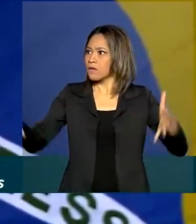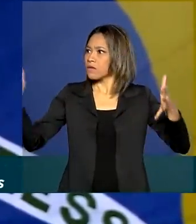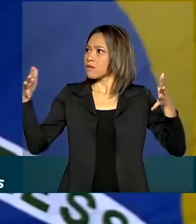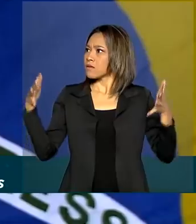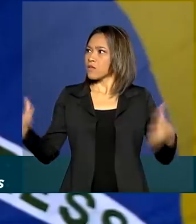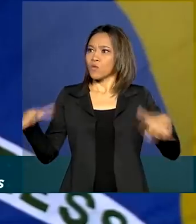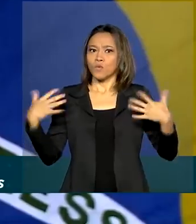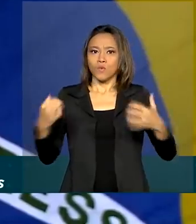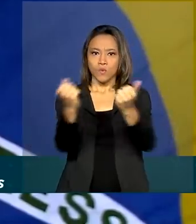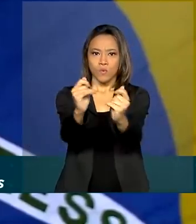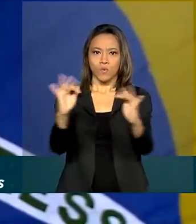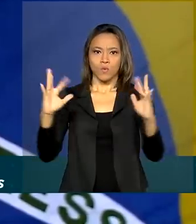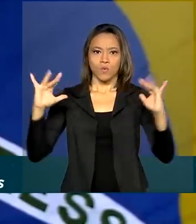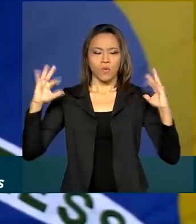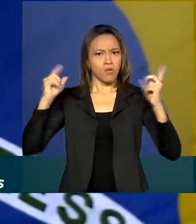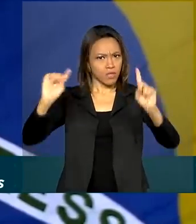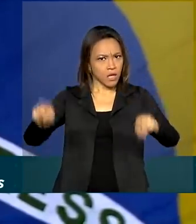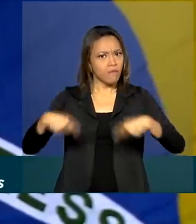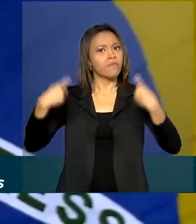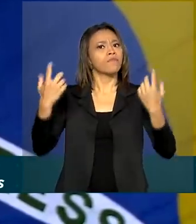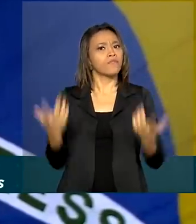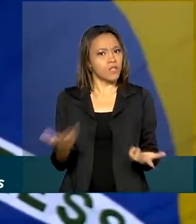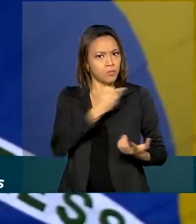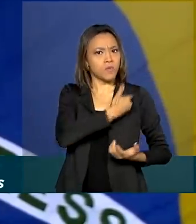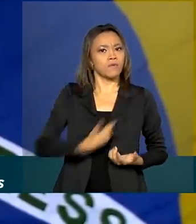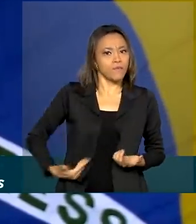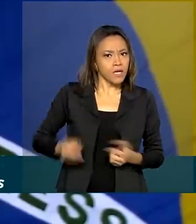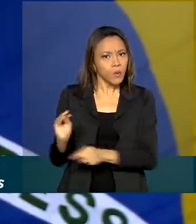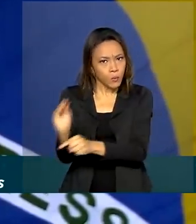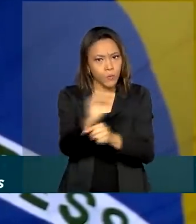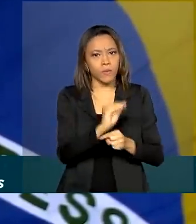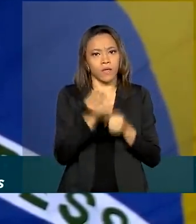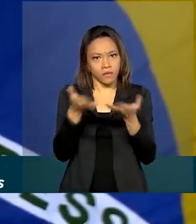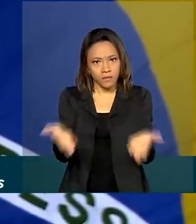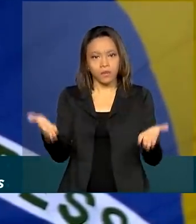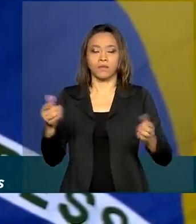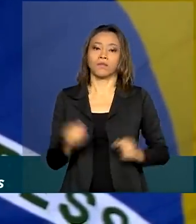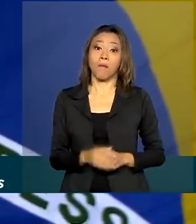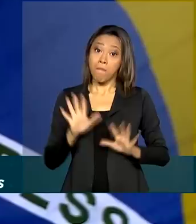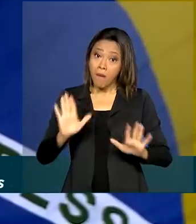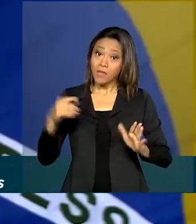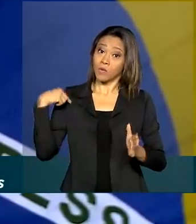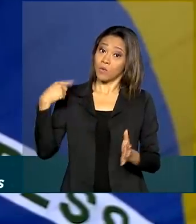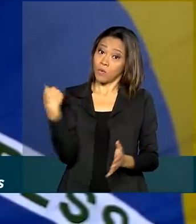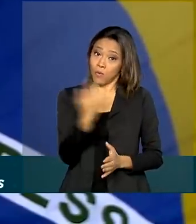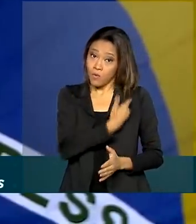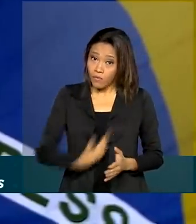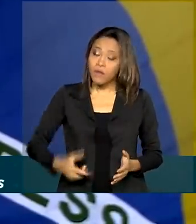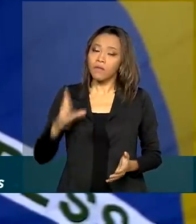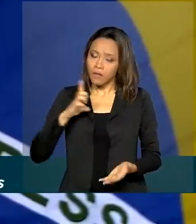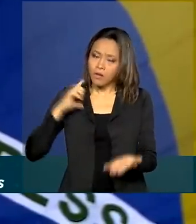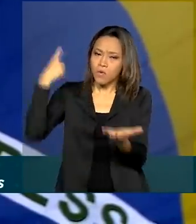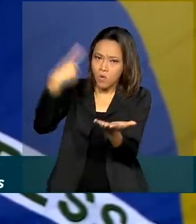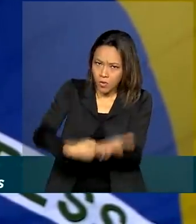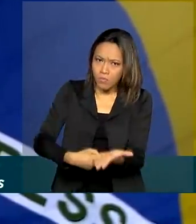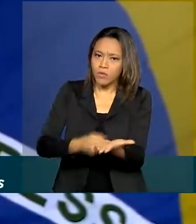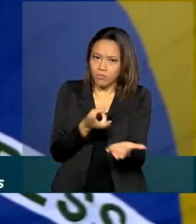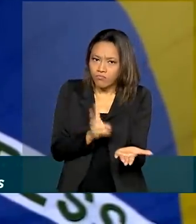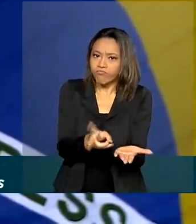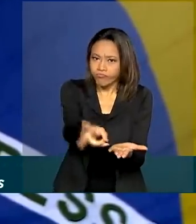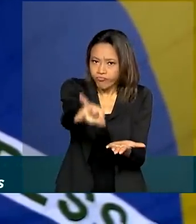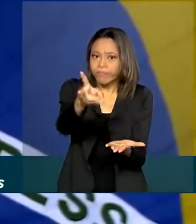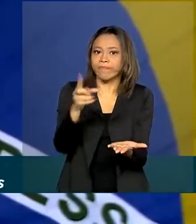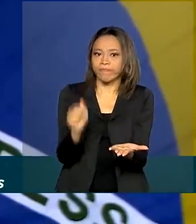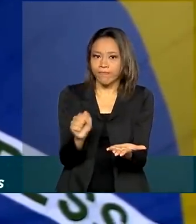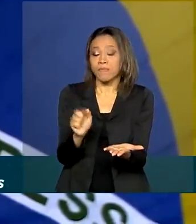dúvida é muito grande, o desafio que é para o próprio governo. Mas sim, esse compromisso do governo continua na mesma direção. Se